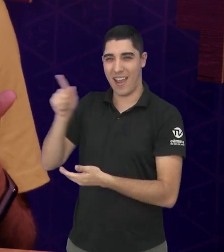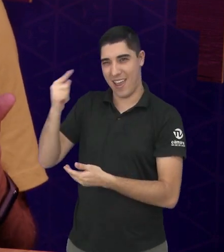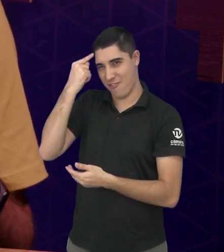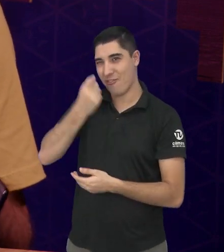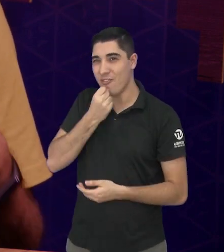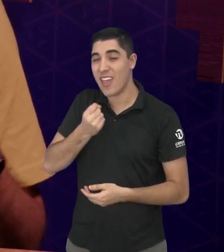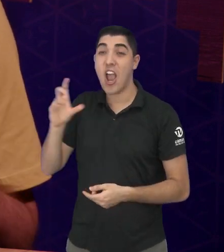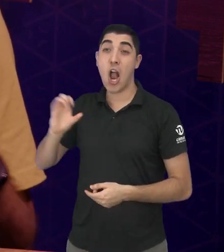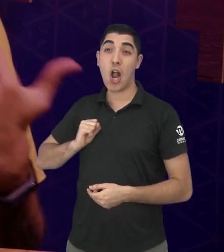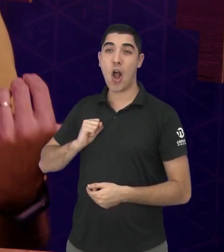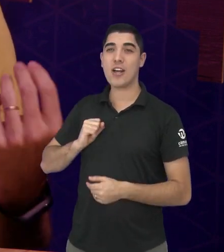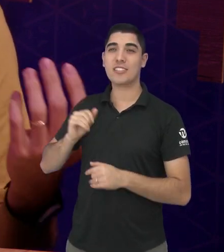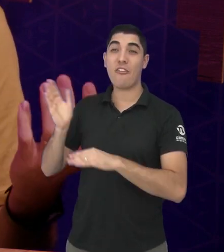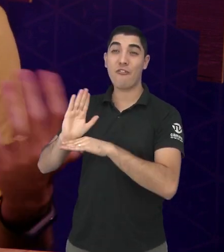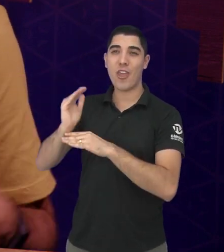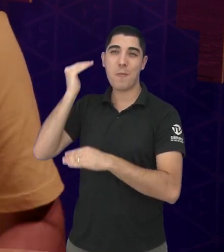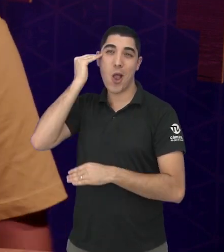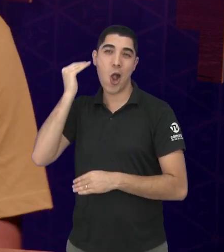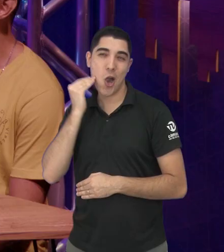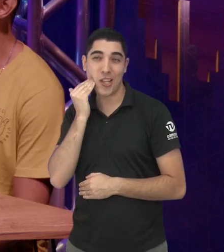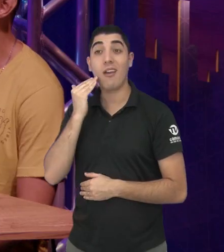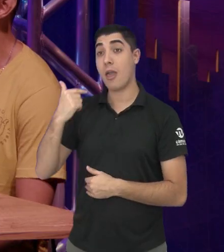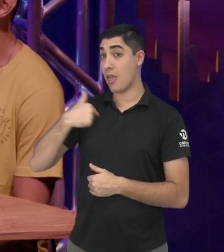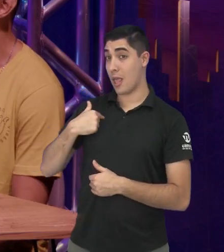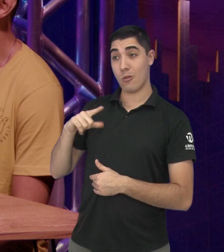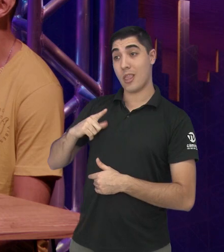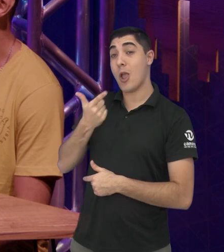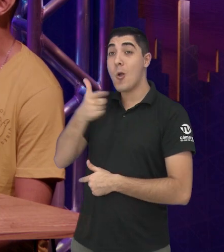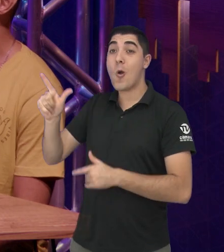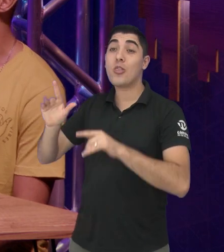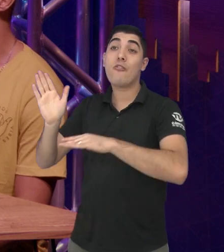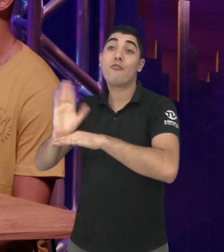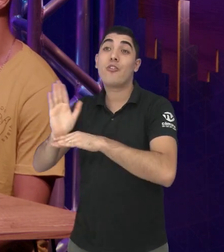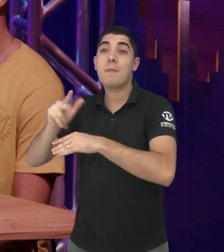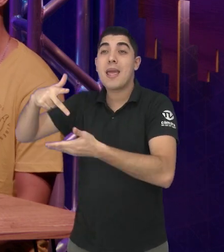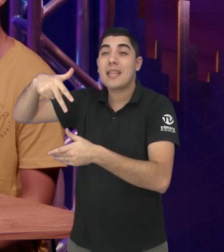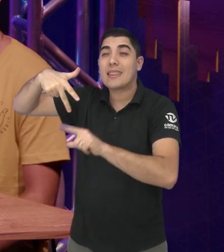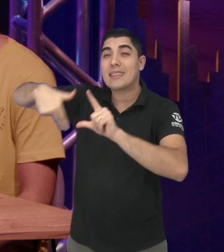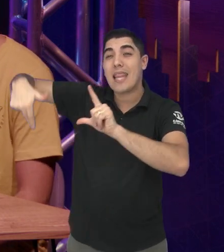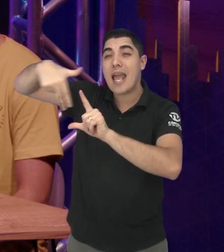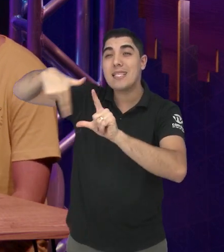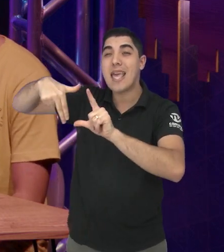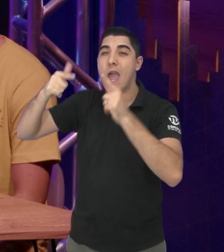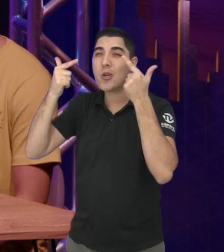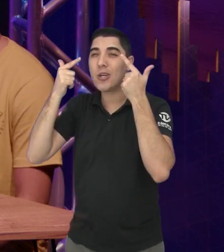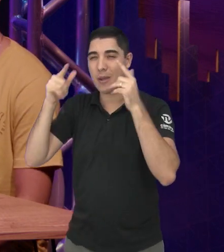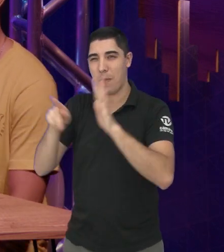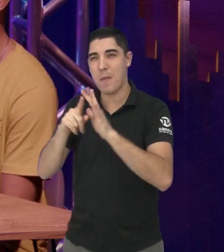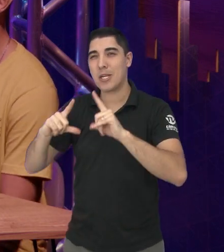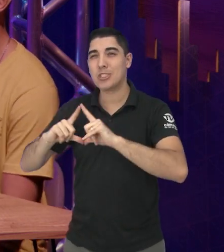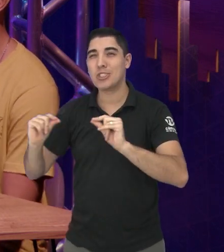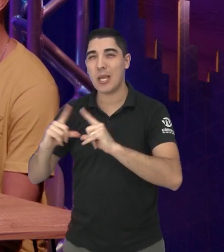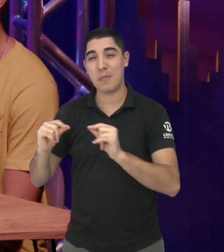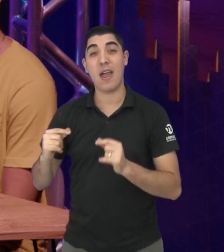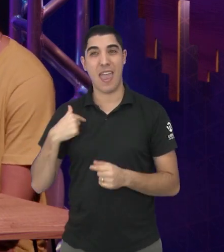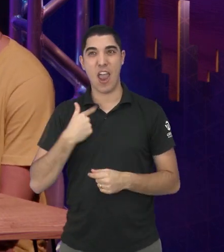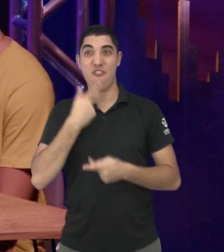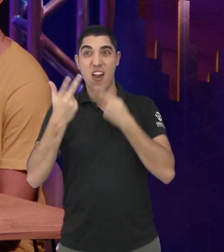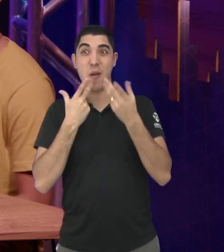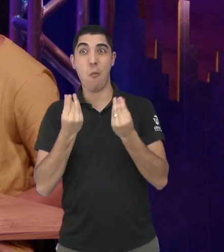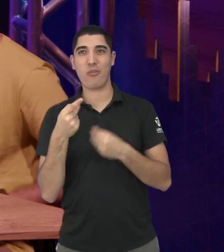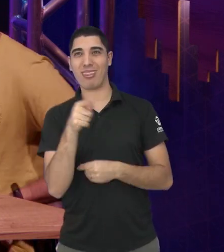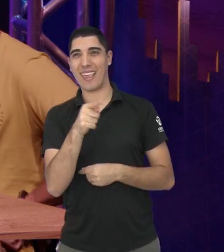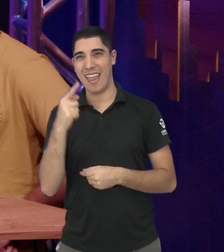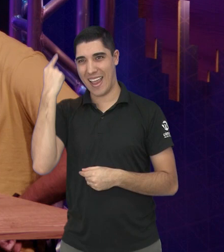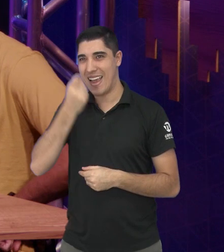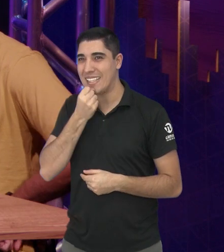dorama. No meu tem um monte de anime. É bem assim mesmo. E eu tô expondo a Vicky demais aqui nos programas. Eu tenho que